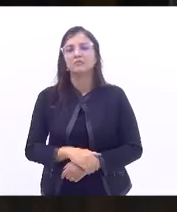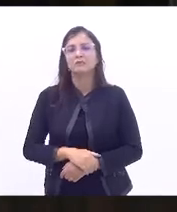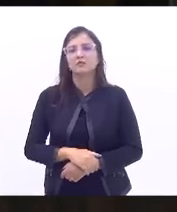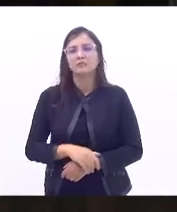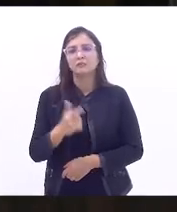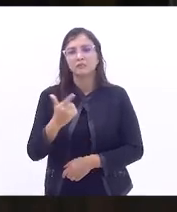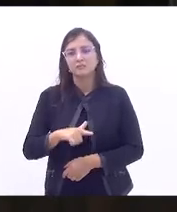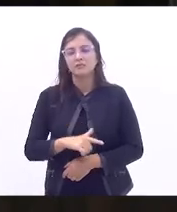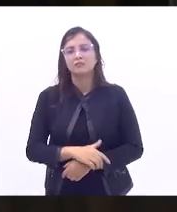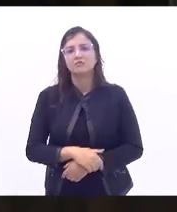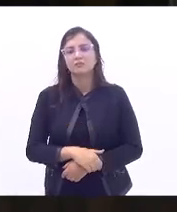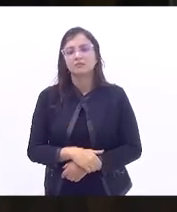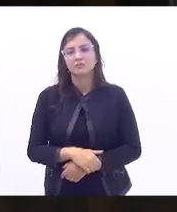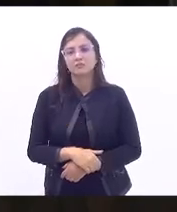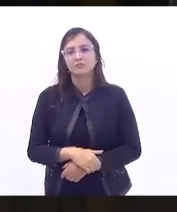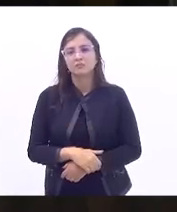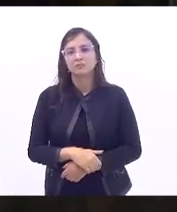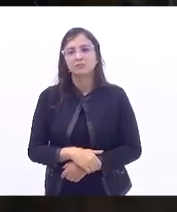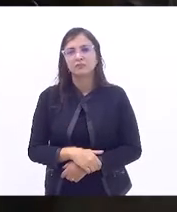Gustavo Schmidt.